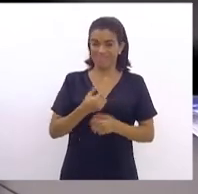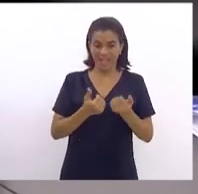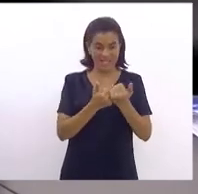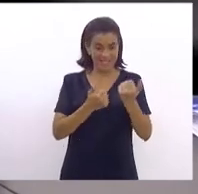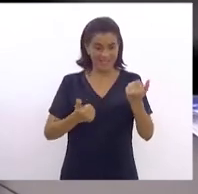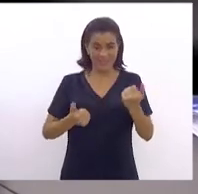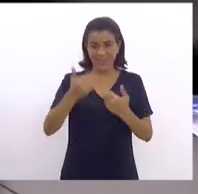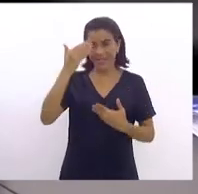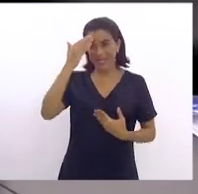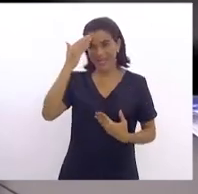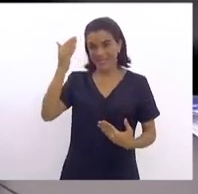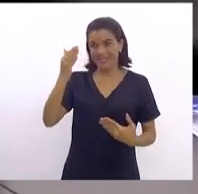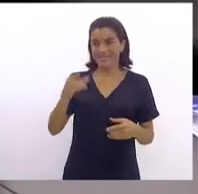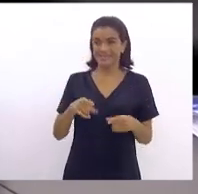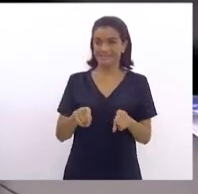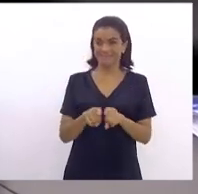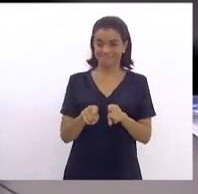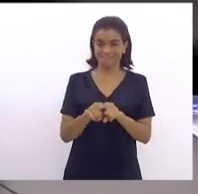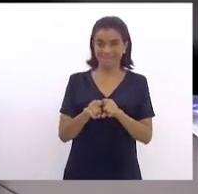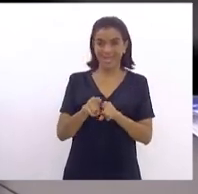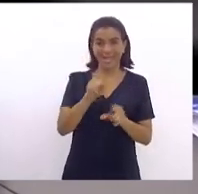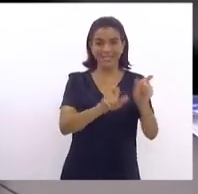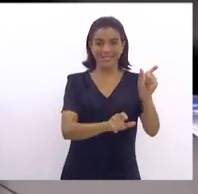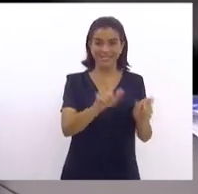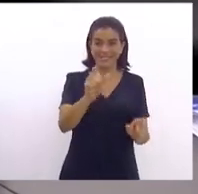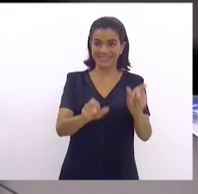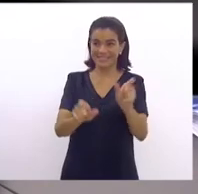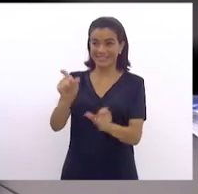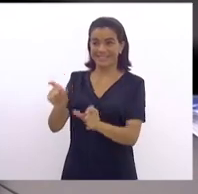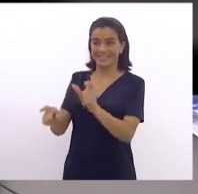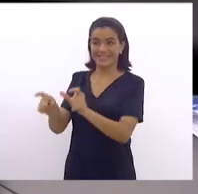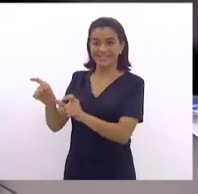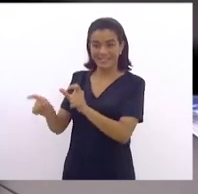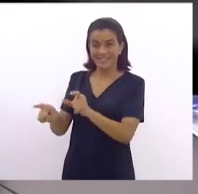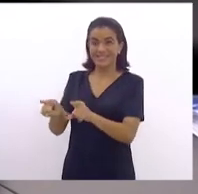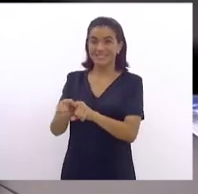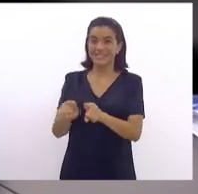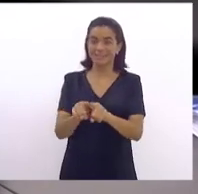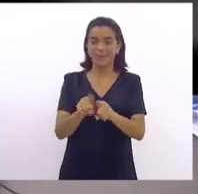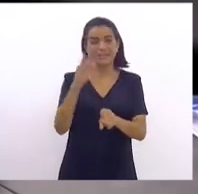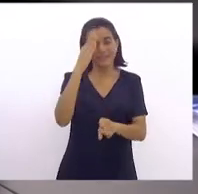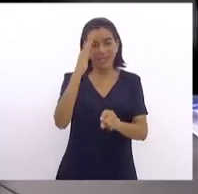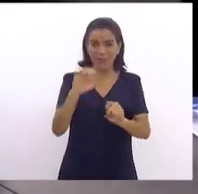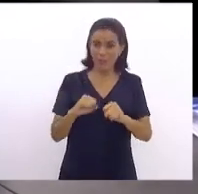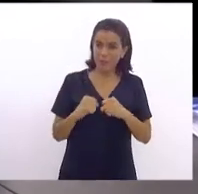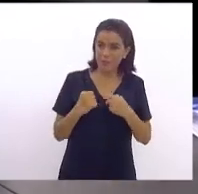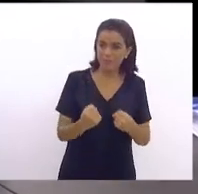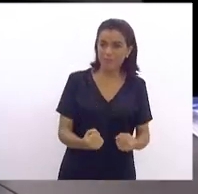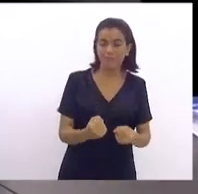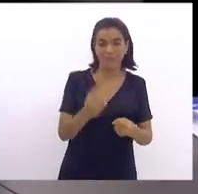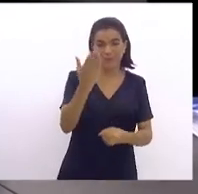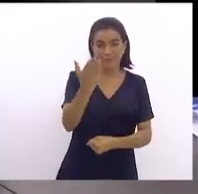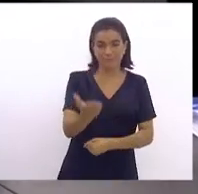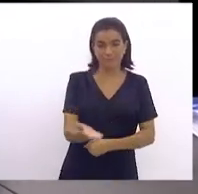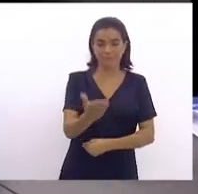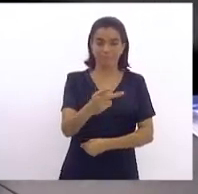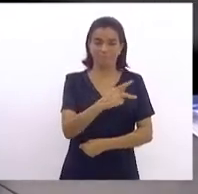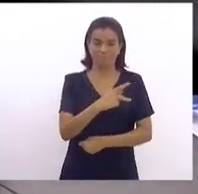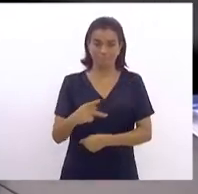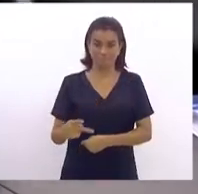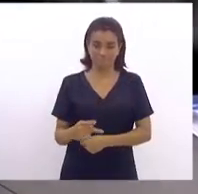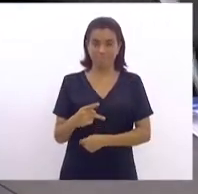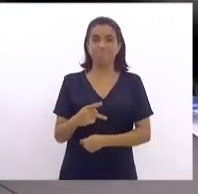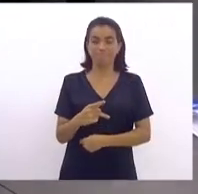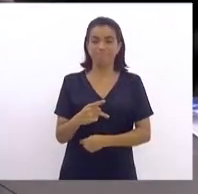já agradeci as pessoas, e também sei do empenho que você, presidente, teve